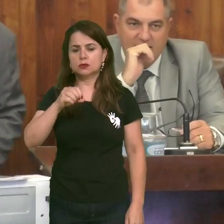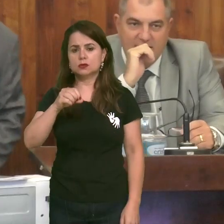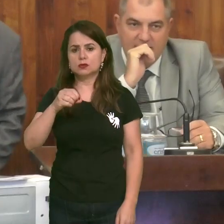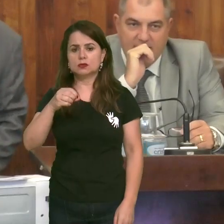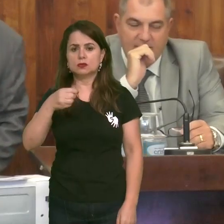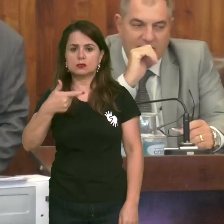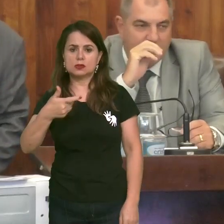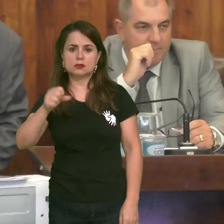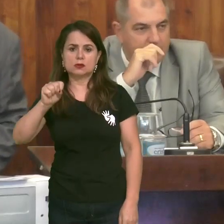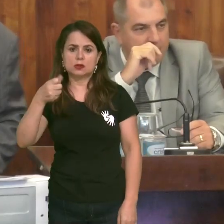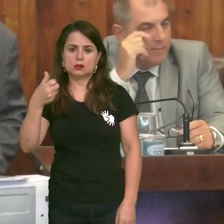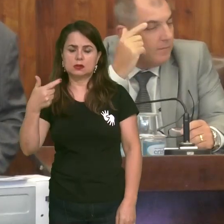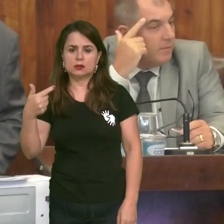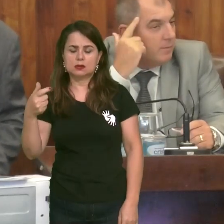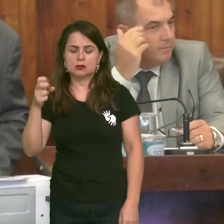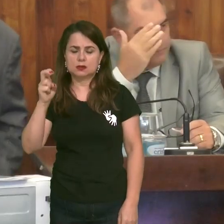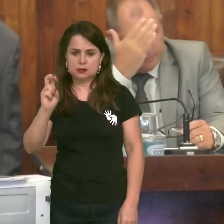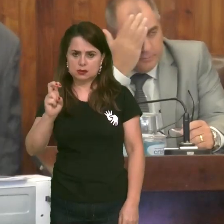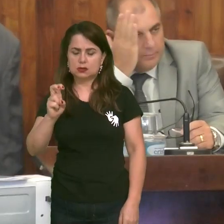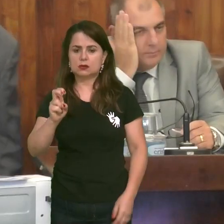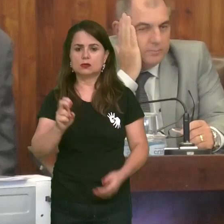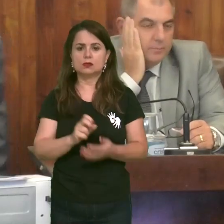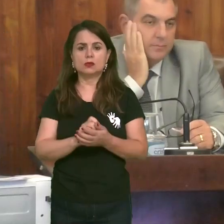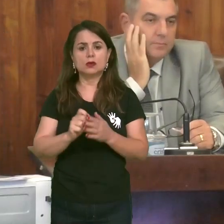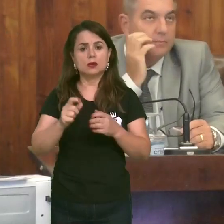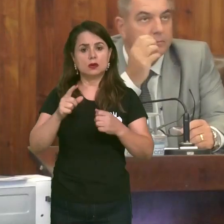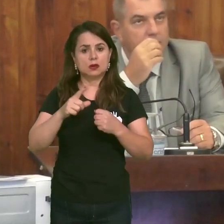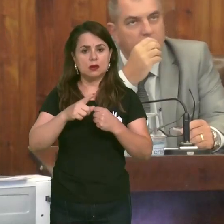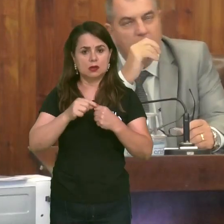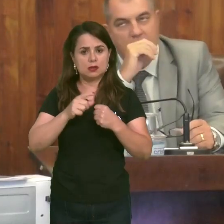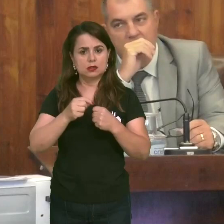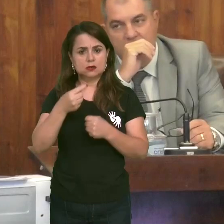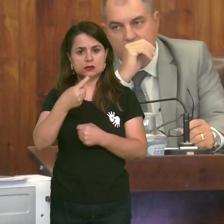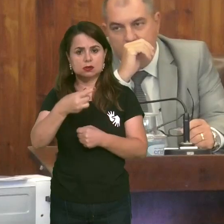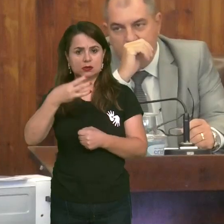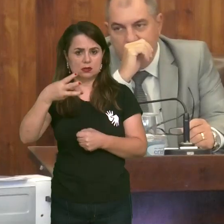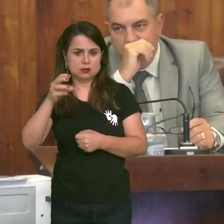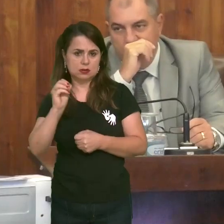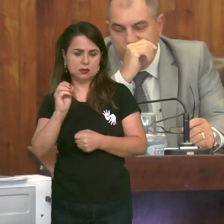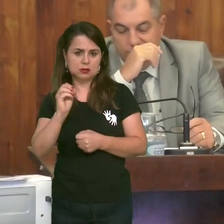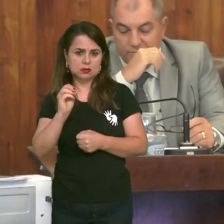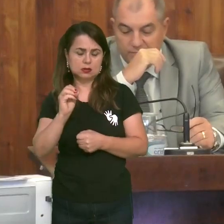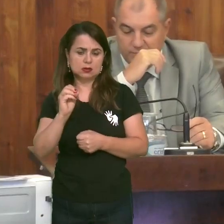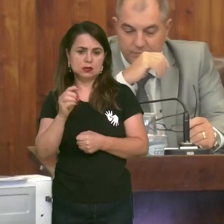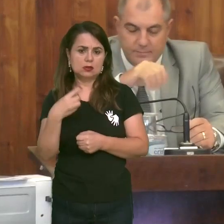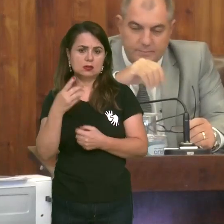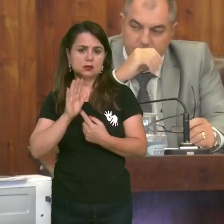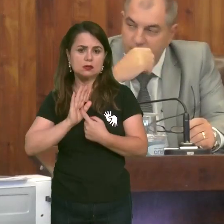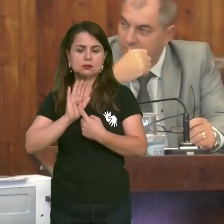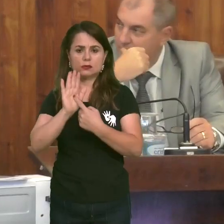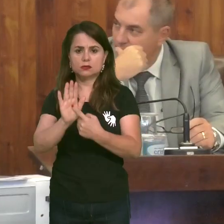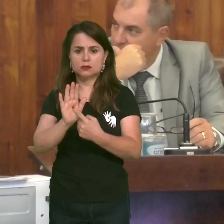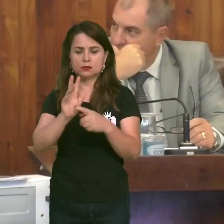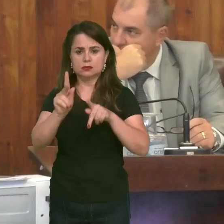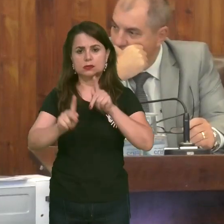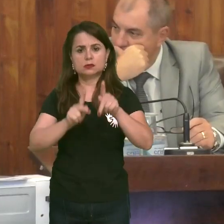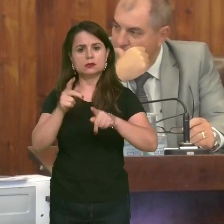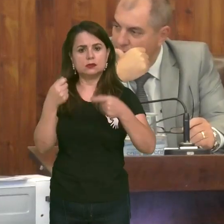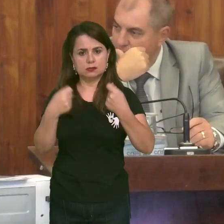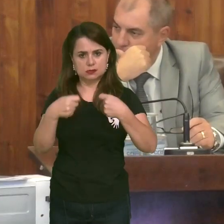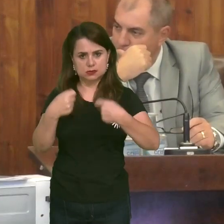independentemente de sua leitura nos termos do artigo 130 parágrafo 5º Regimento Interno serão encaminhados a quem de